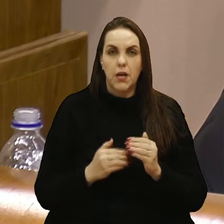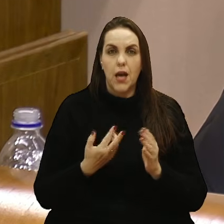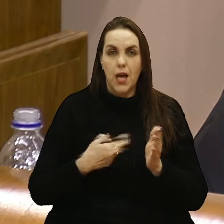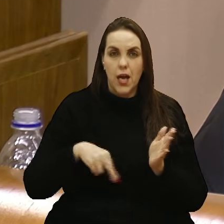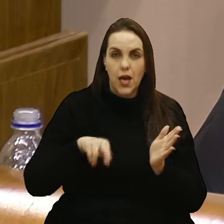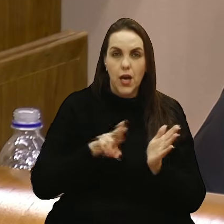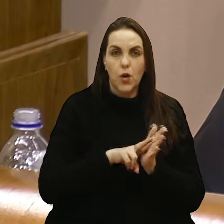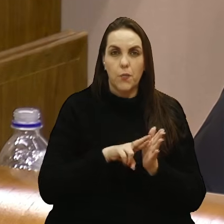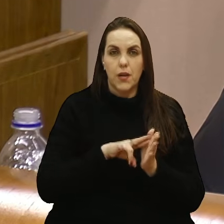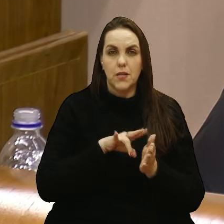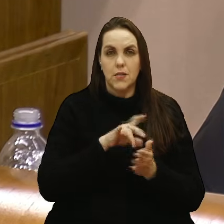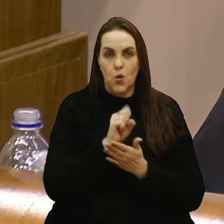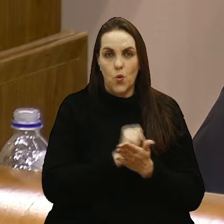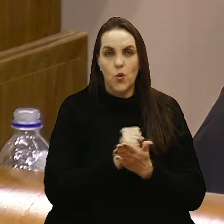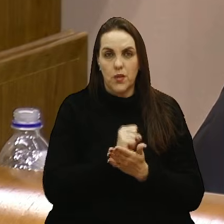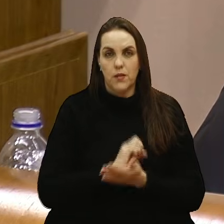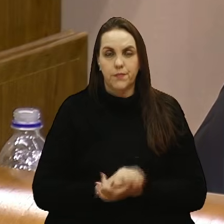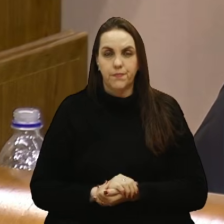contratos.